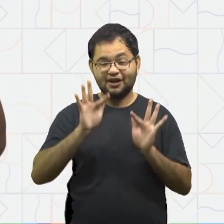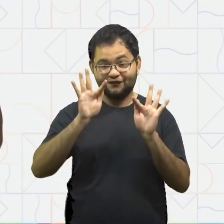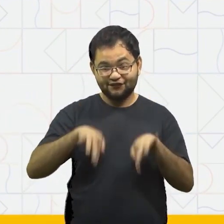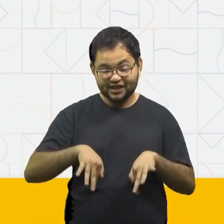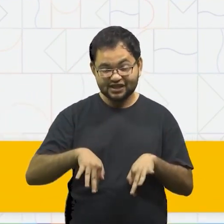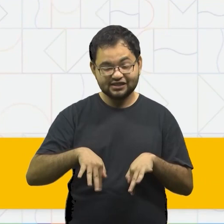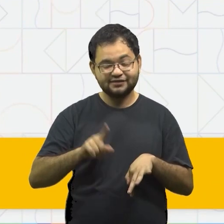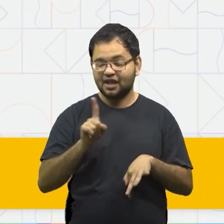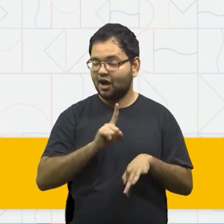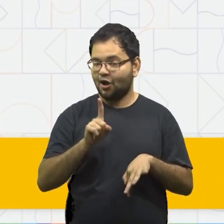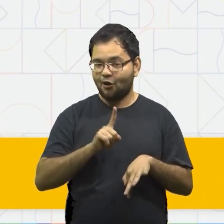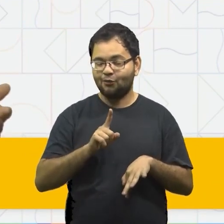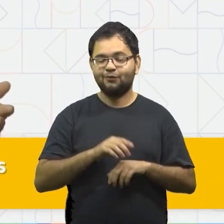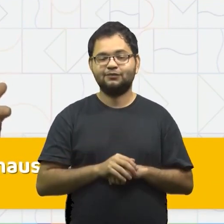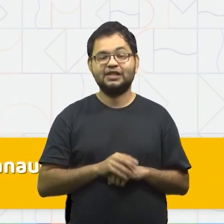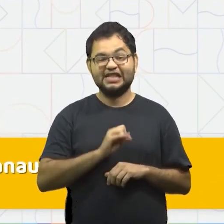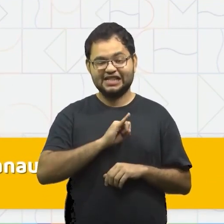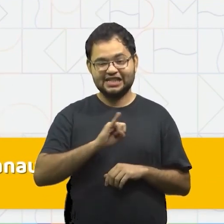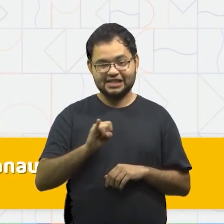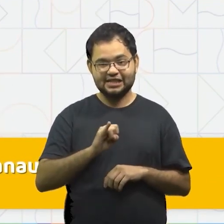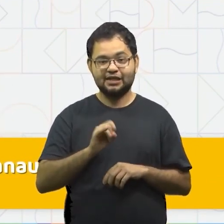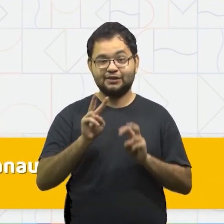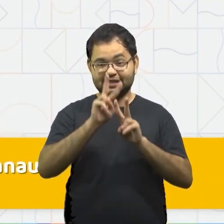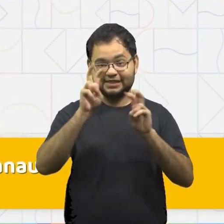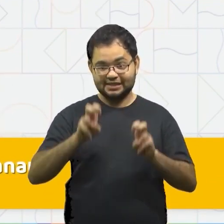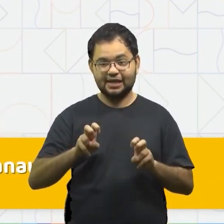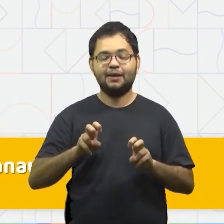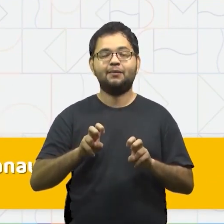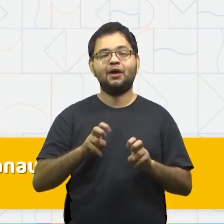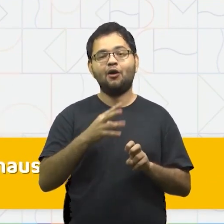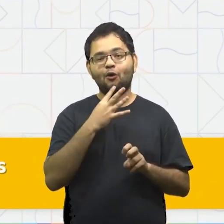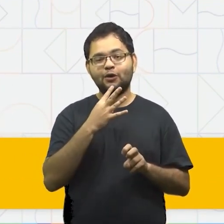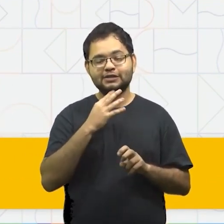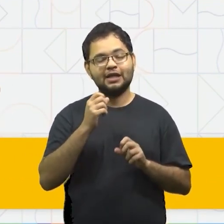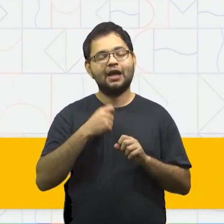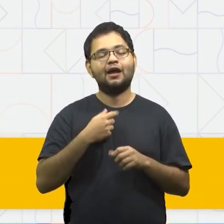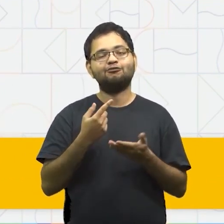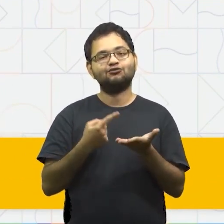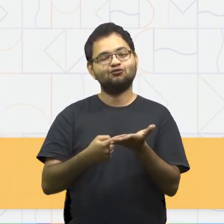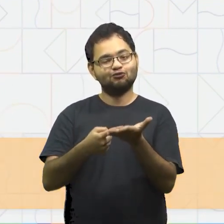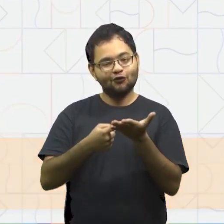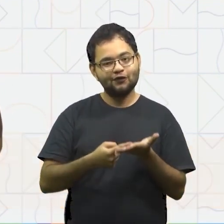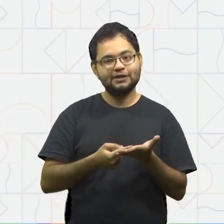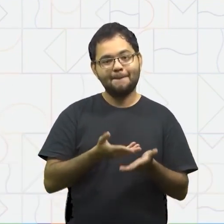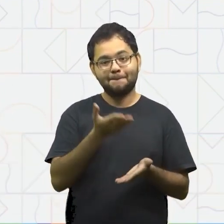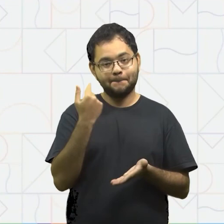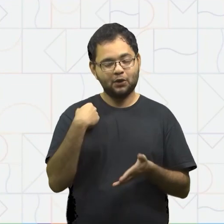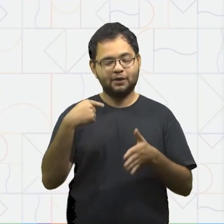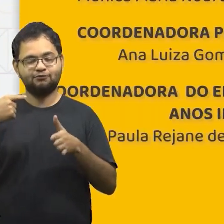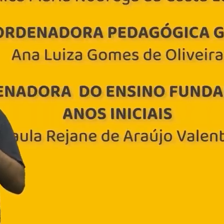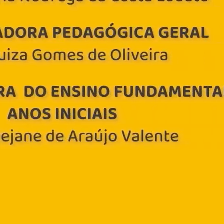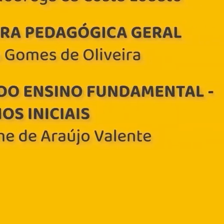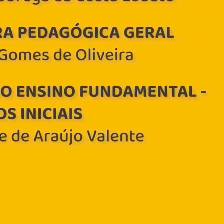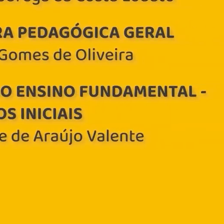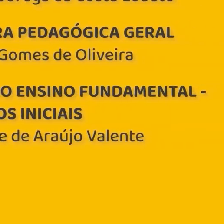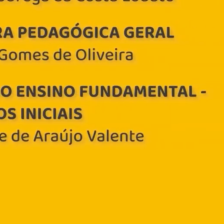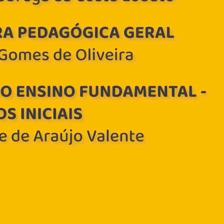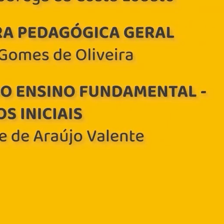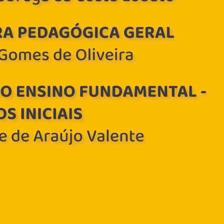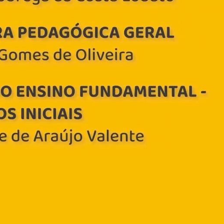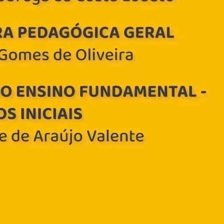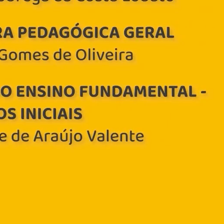história não acaba aqui para conhecer ainda mais sobre esse assunto vou te convidar a Pesquisar mais sobre ele beleza